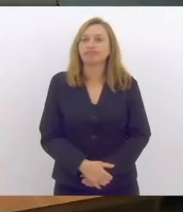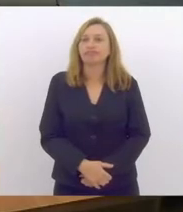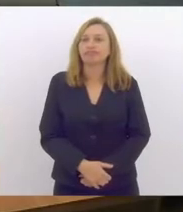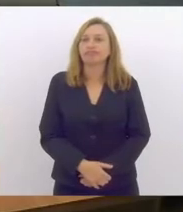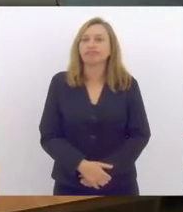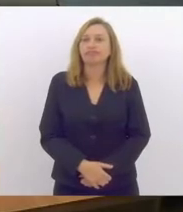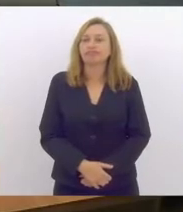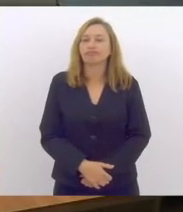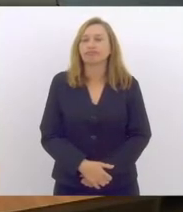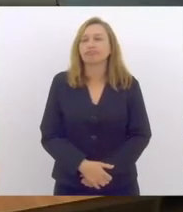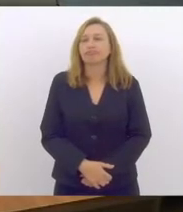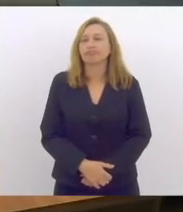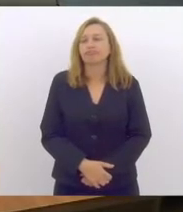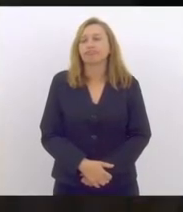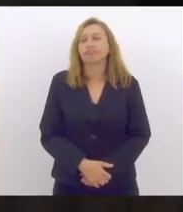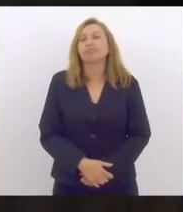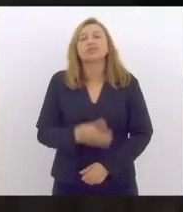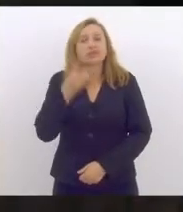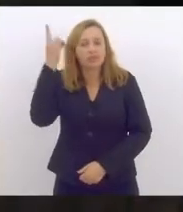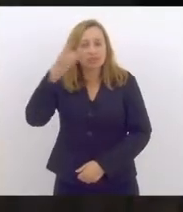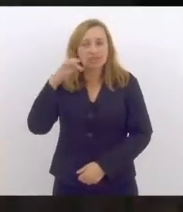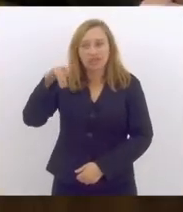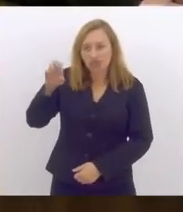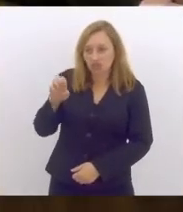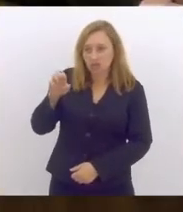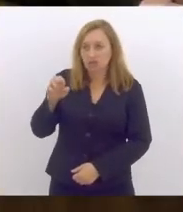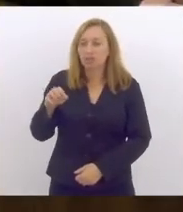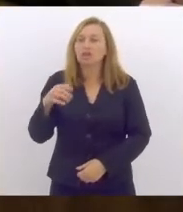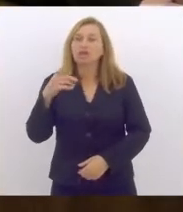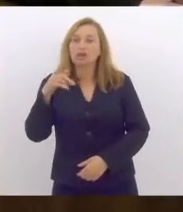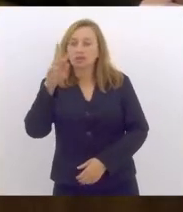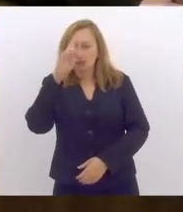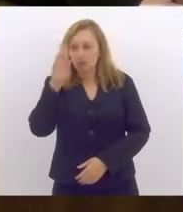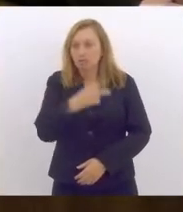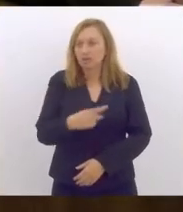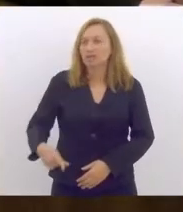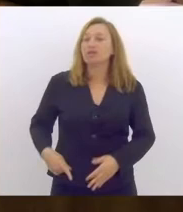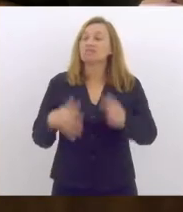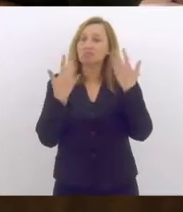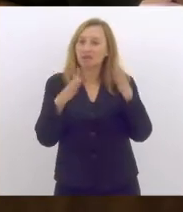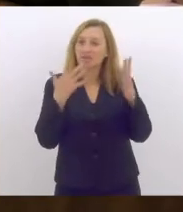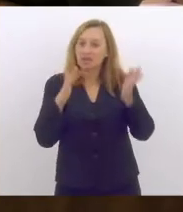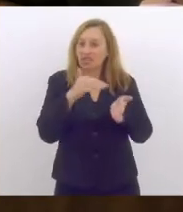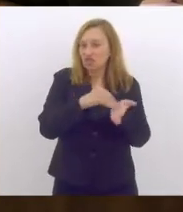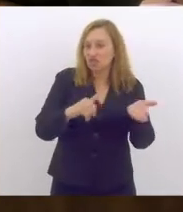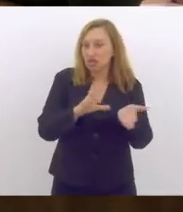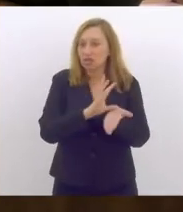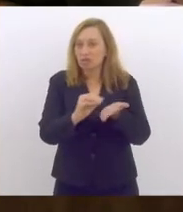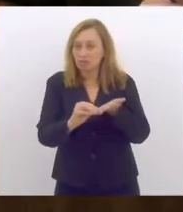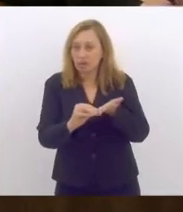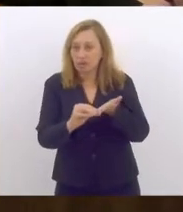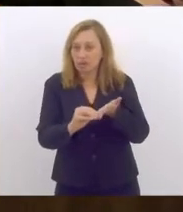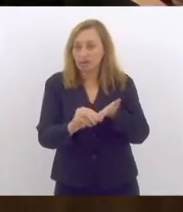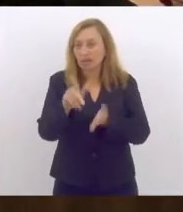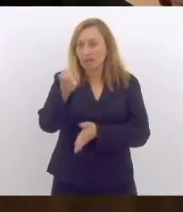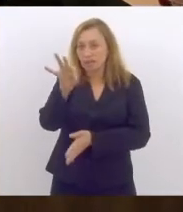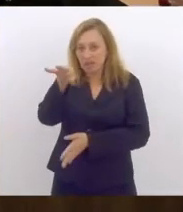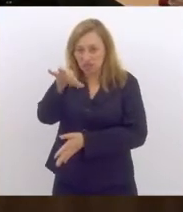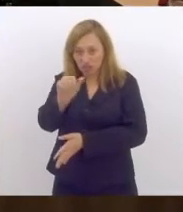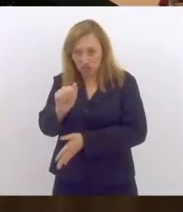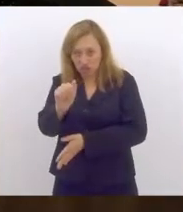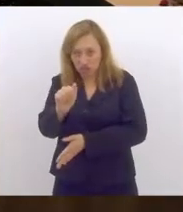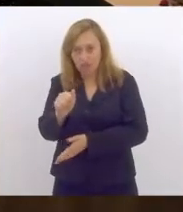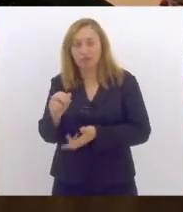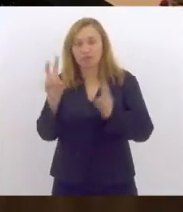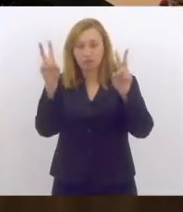Pela ordem. Deputado Alexandre. Presidente, parabenizar a retirada de pauta do tombamento da pista.